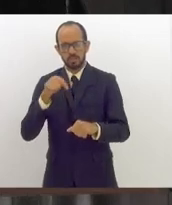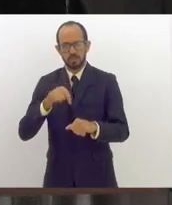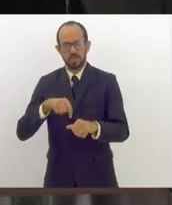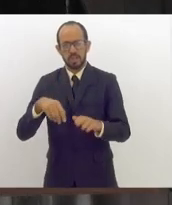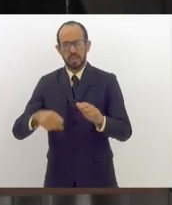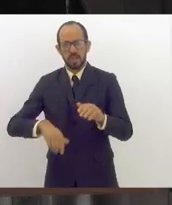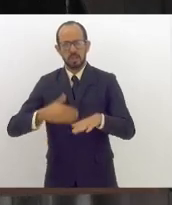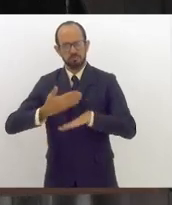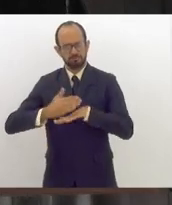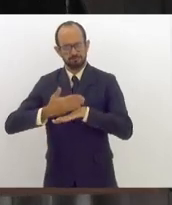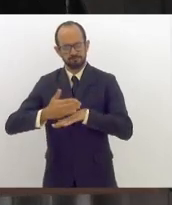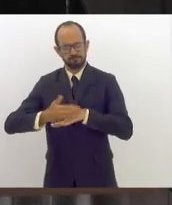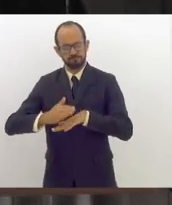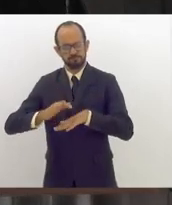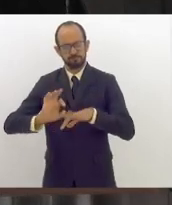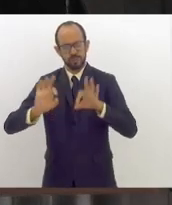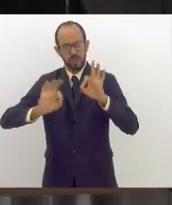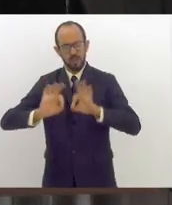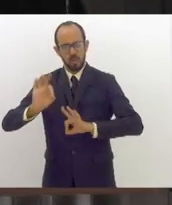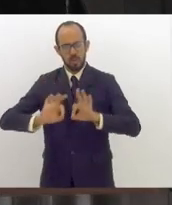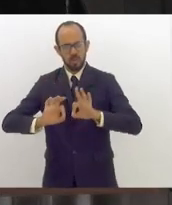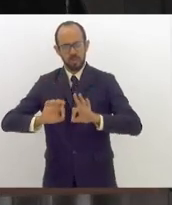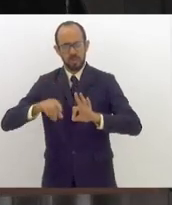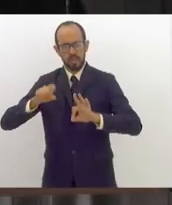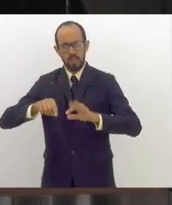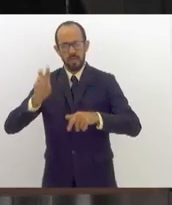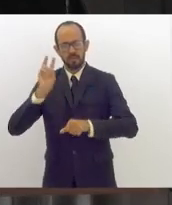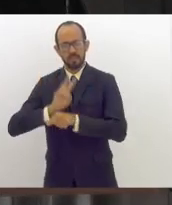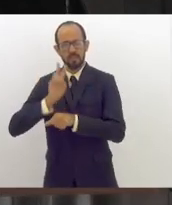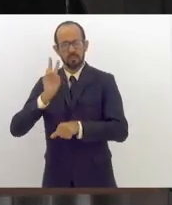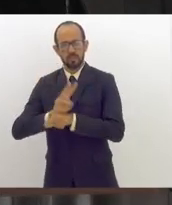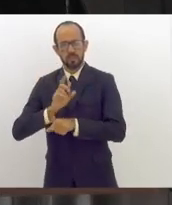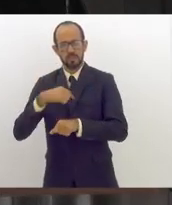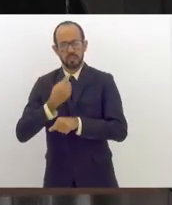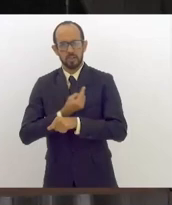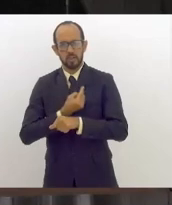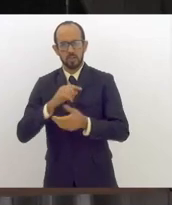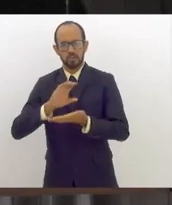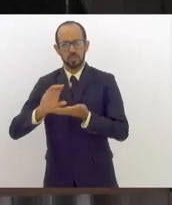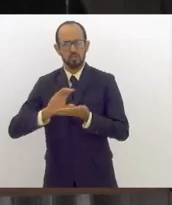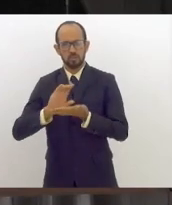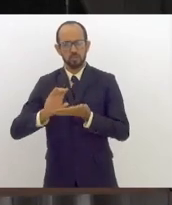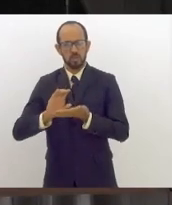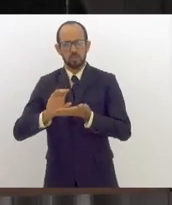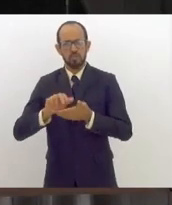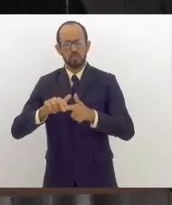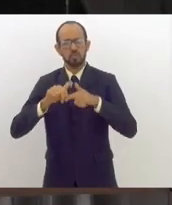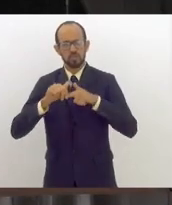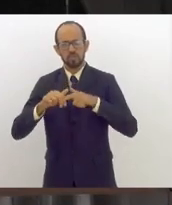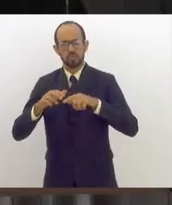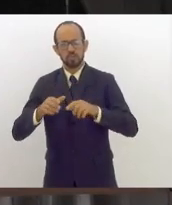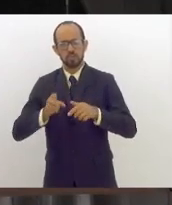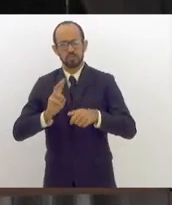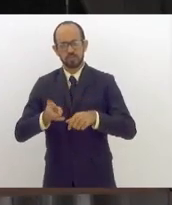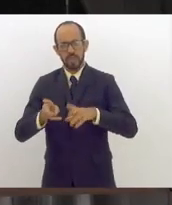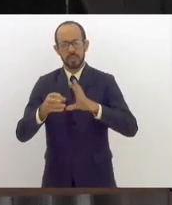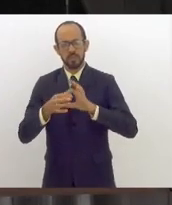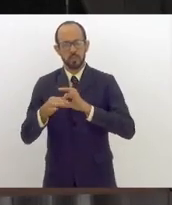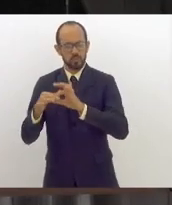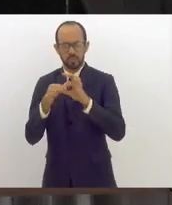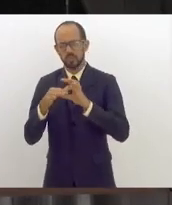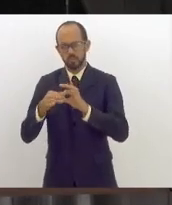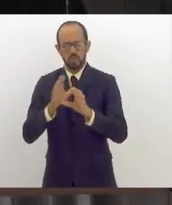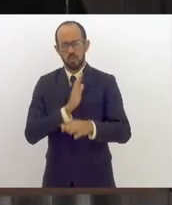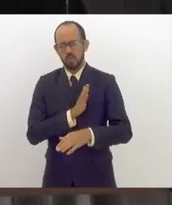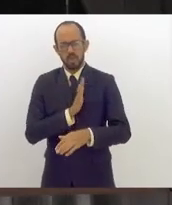é a defesa inexorável de nossa Constituição e por isso seguiremos em união com o coração cheio de